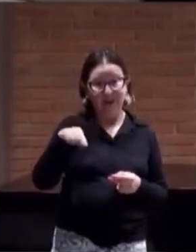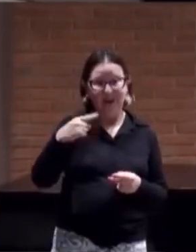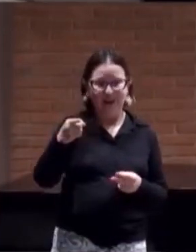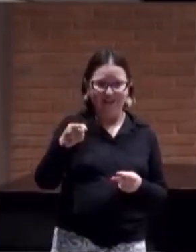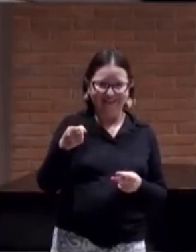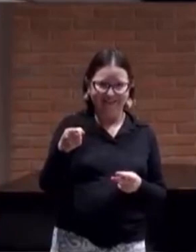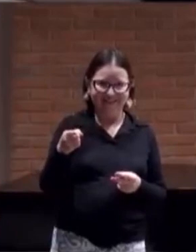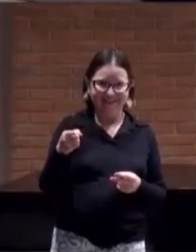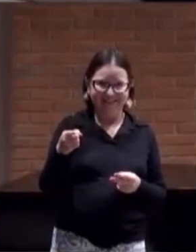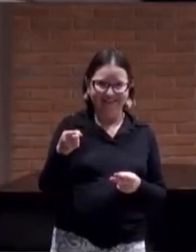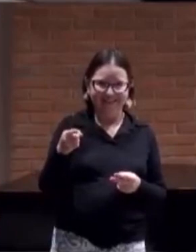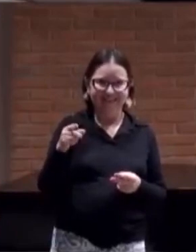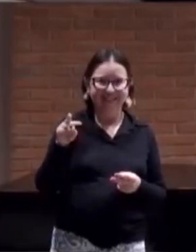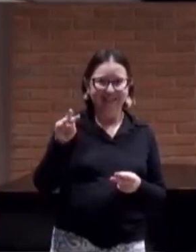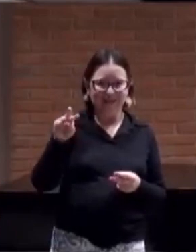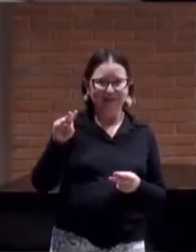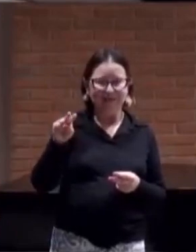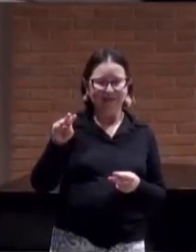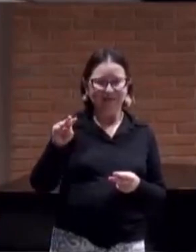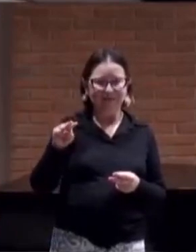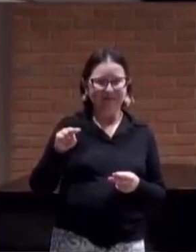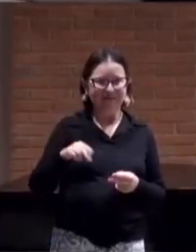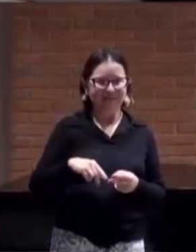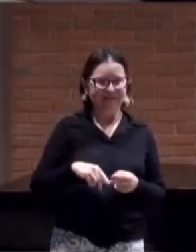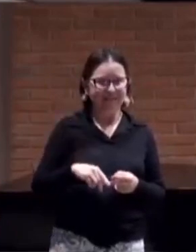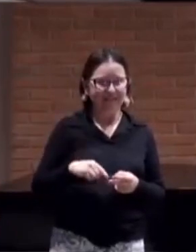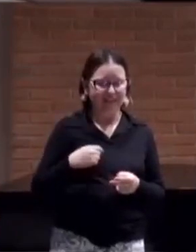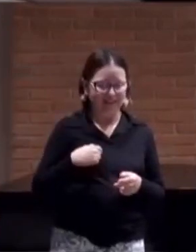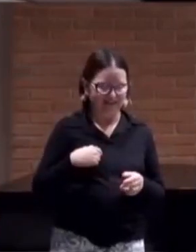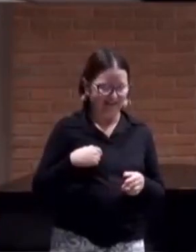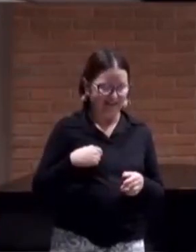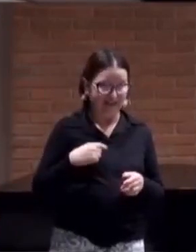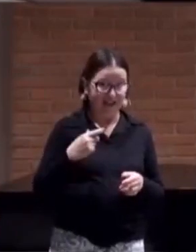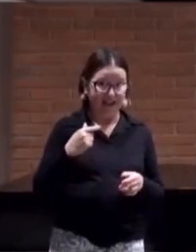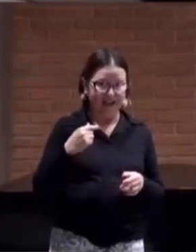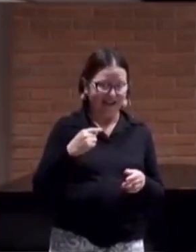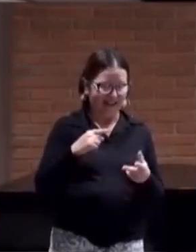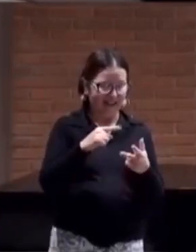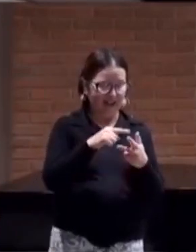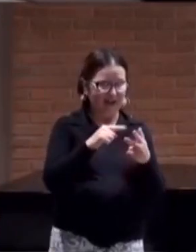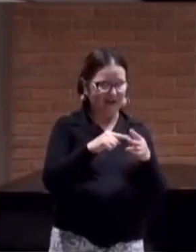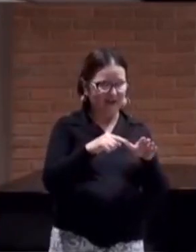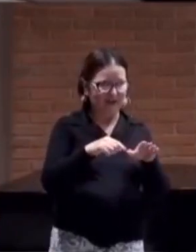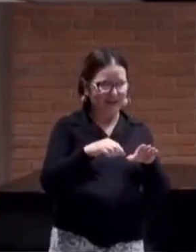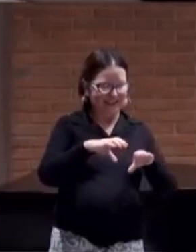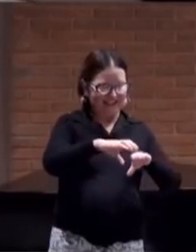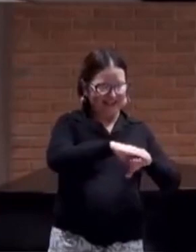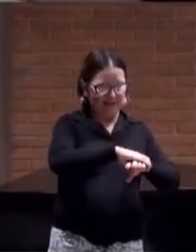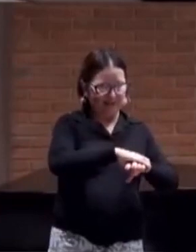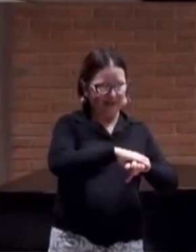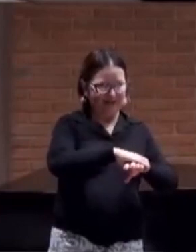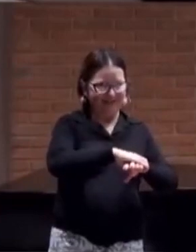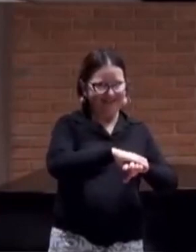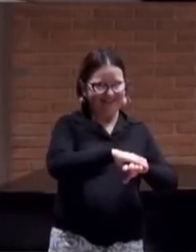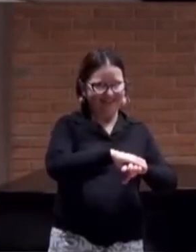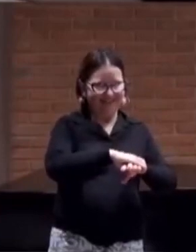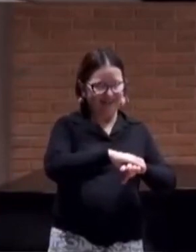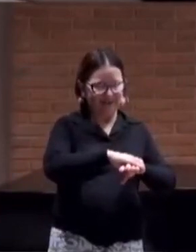Outro igual. Eu estou com dois sapatos, um e outro